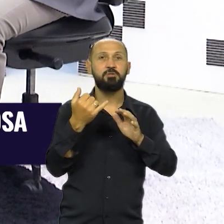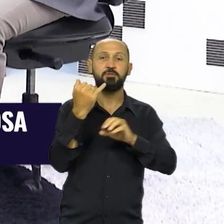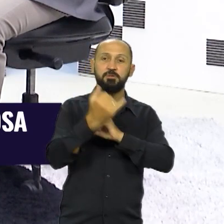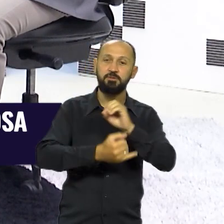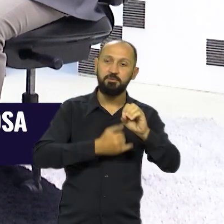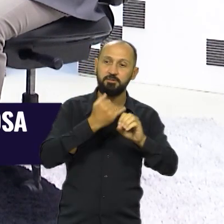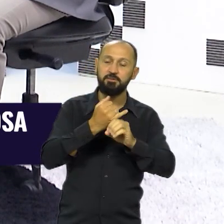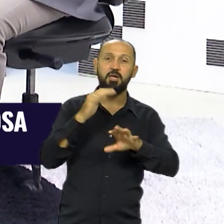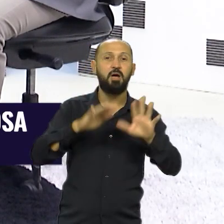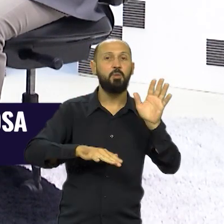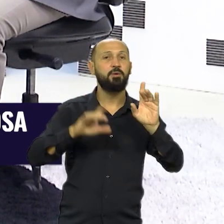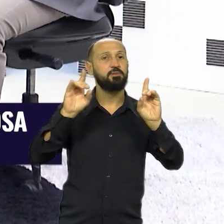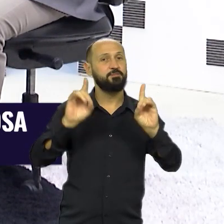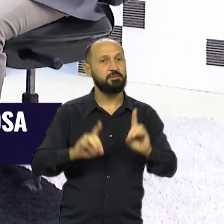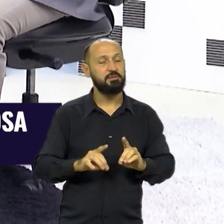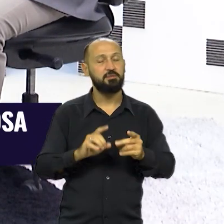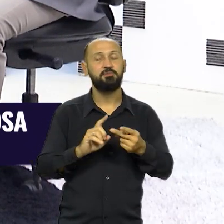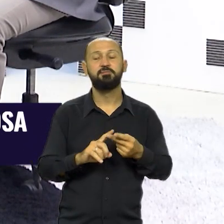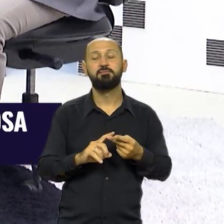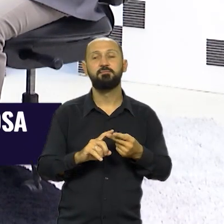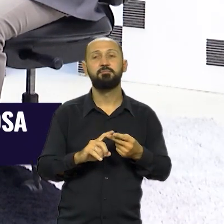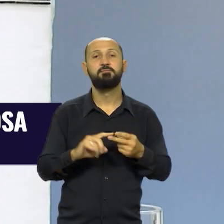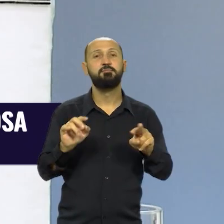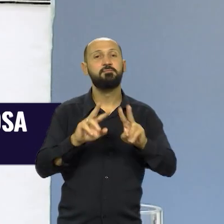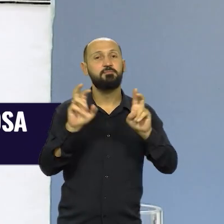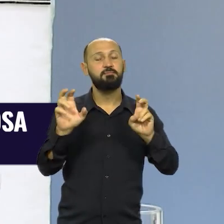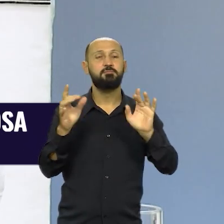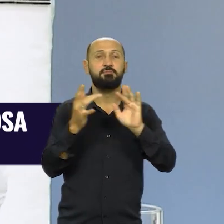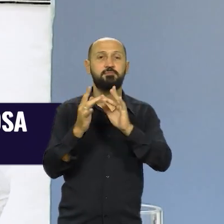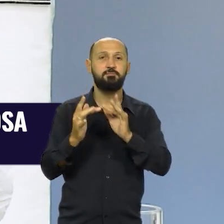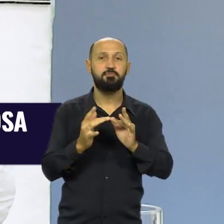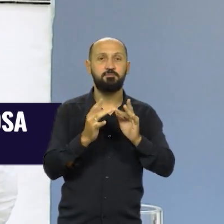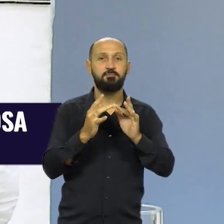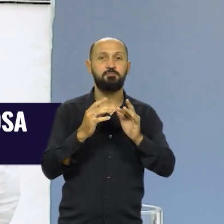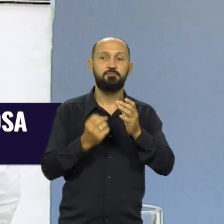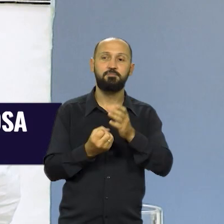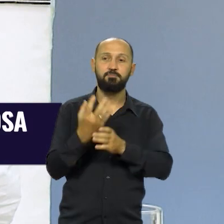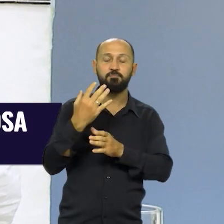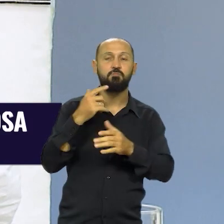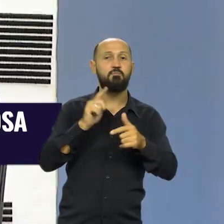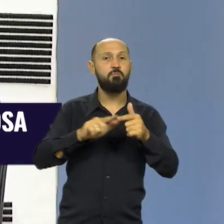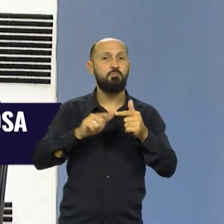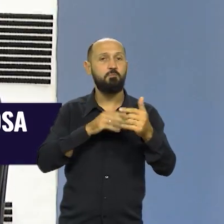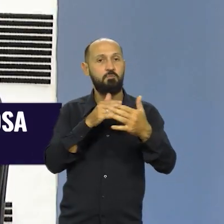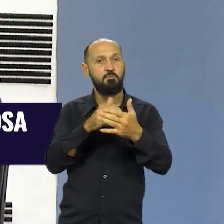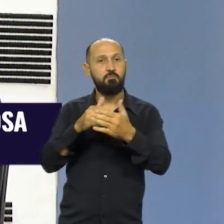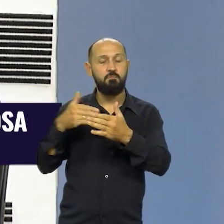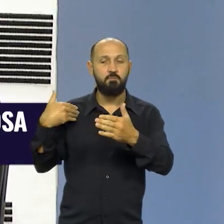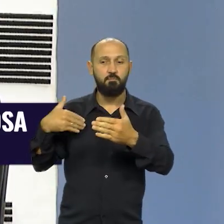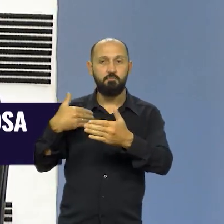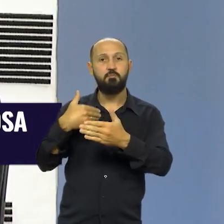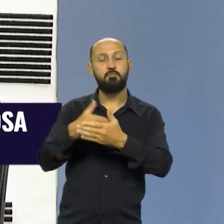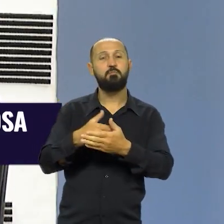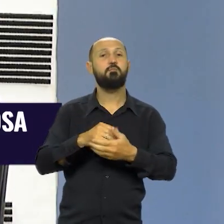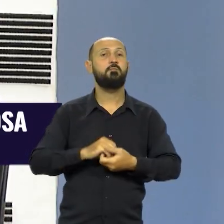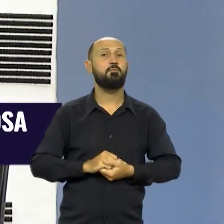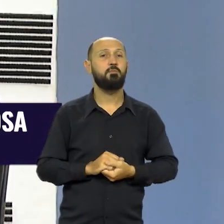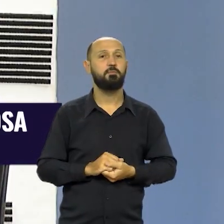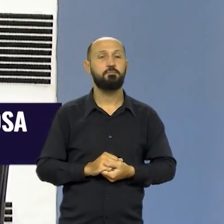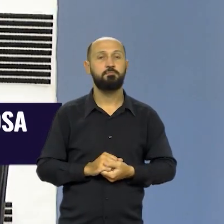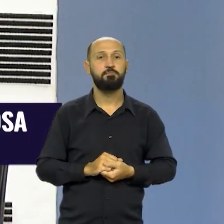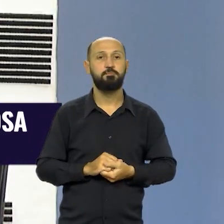internet, seja por uma deficiência. Então, a questão do acesso criou muitas barreiras nesse